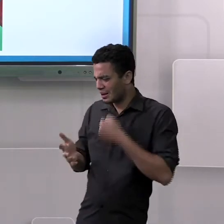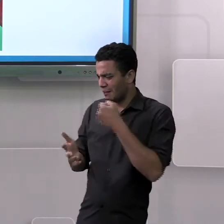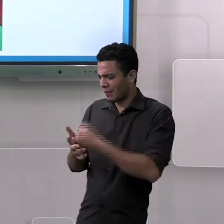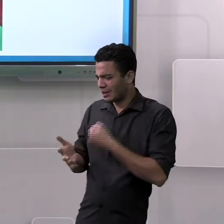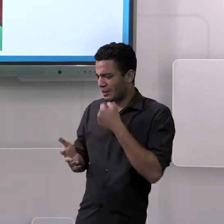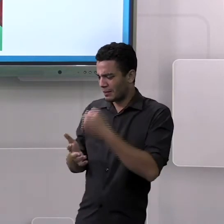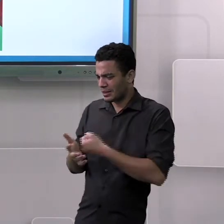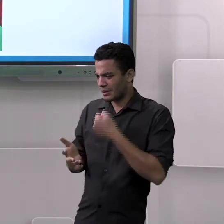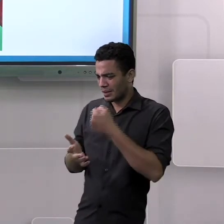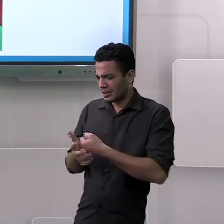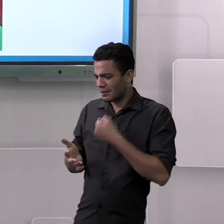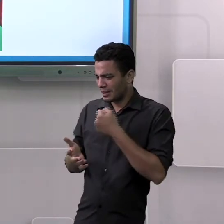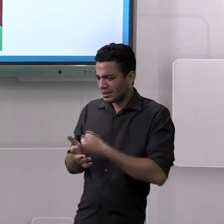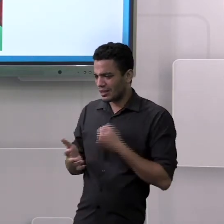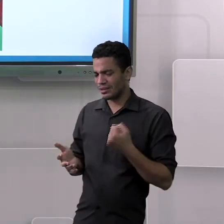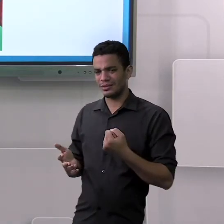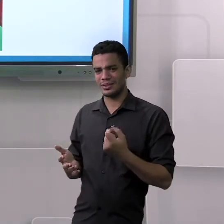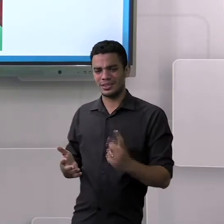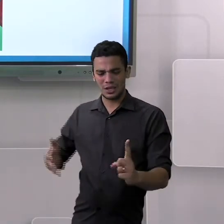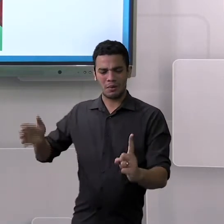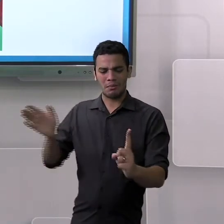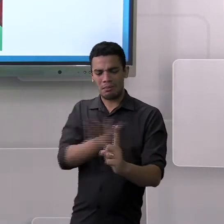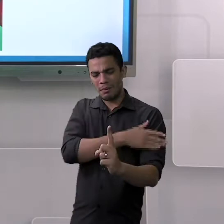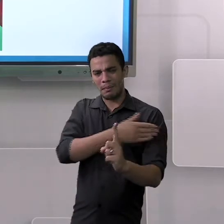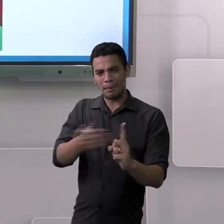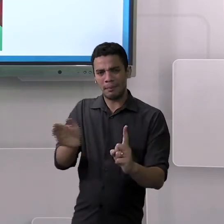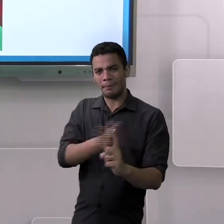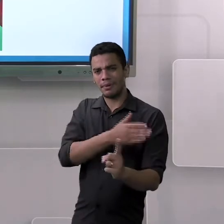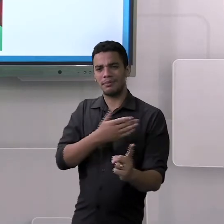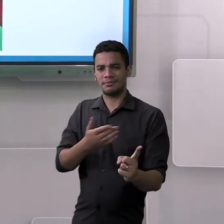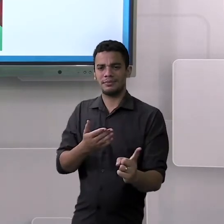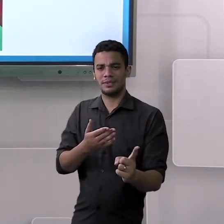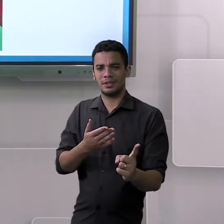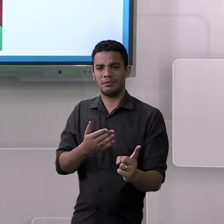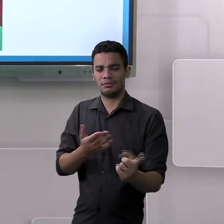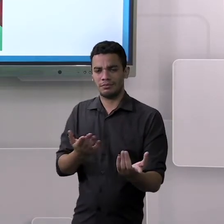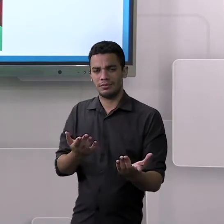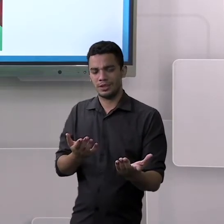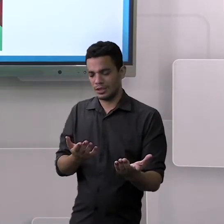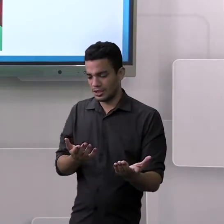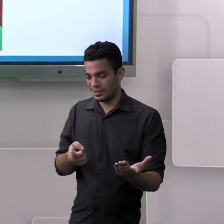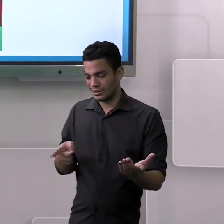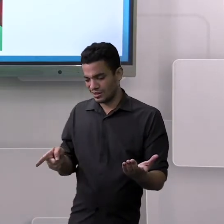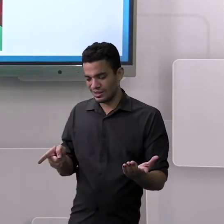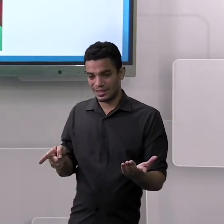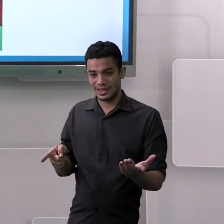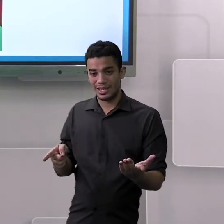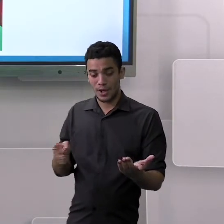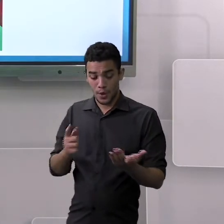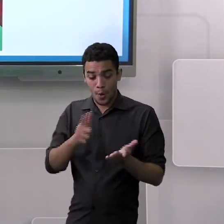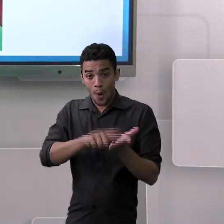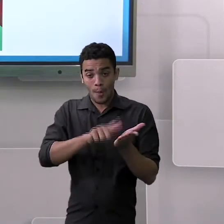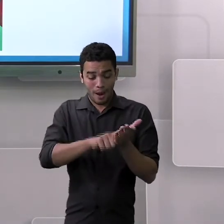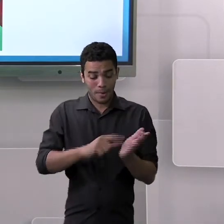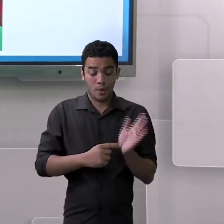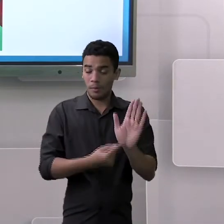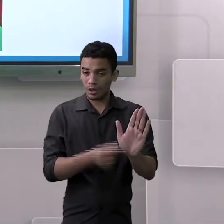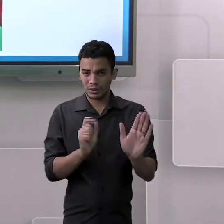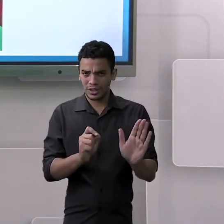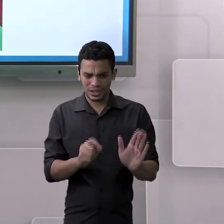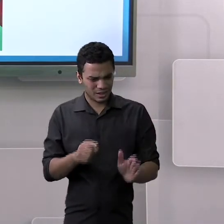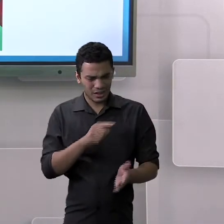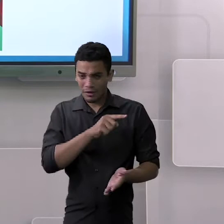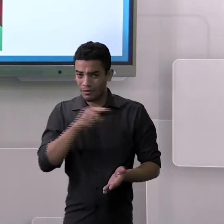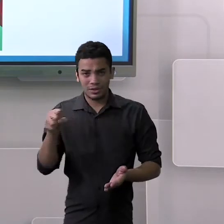Esse folheto ou esse cartaz ou esse panfleto, ele está promovendo uma